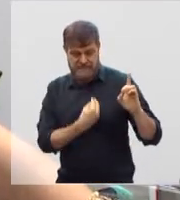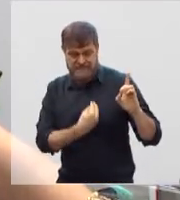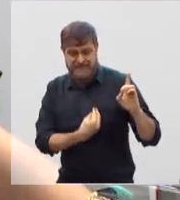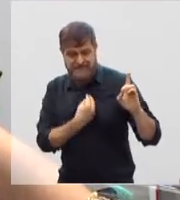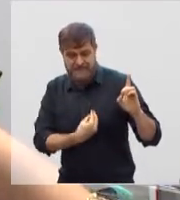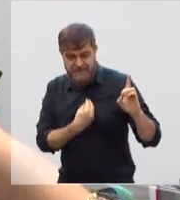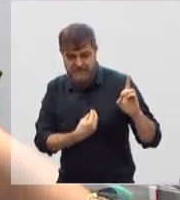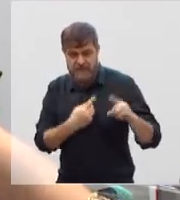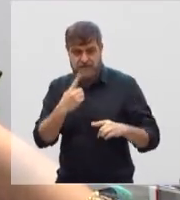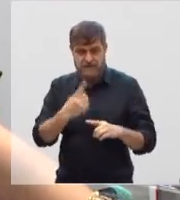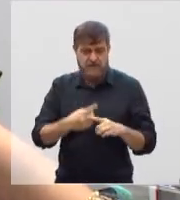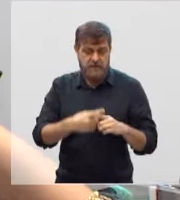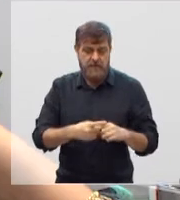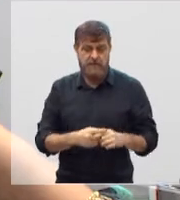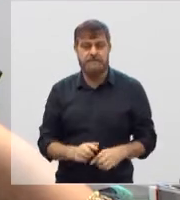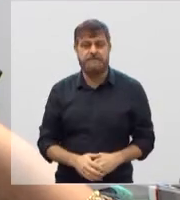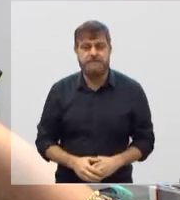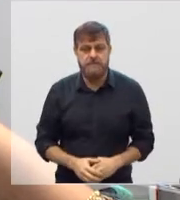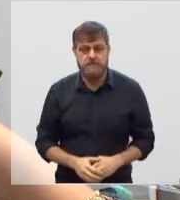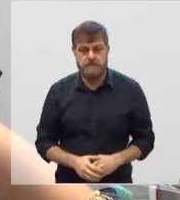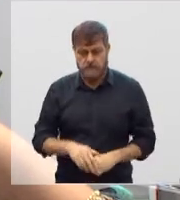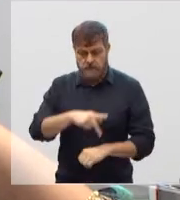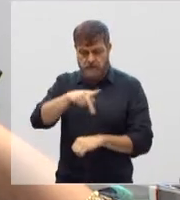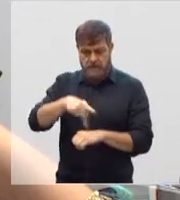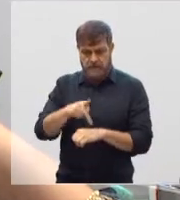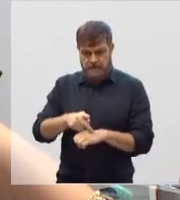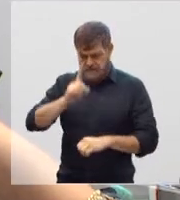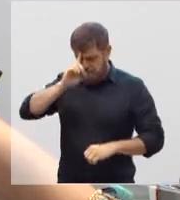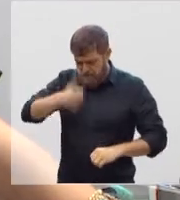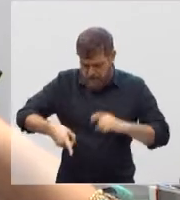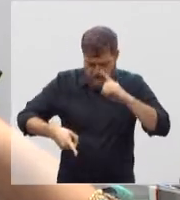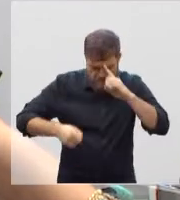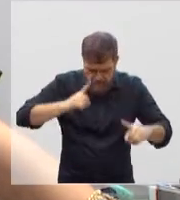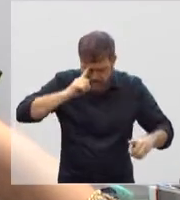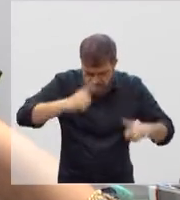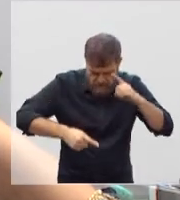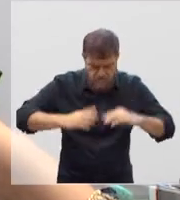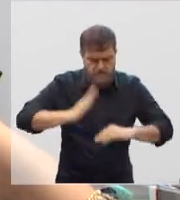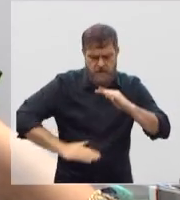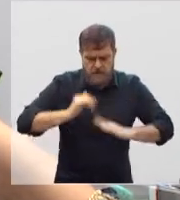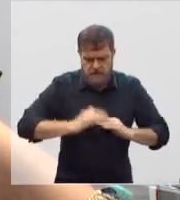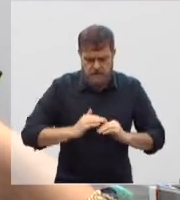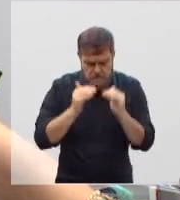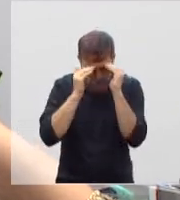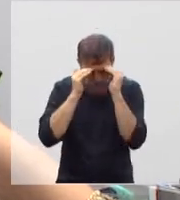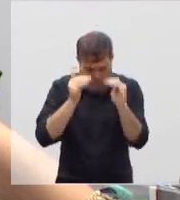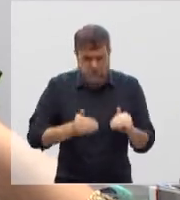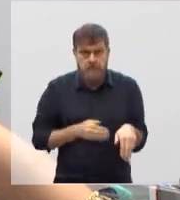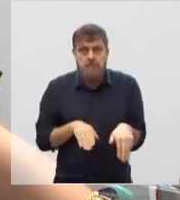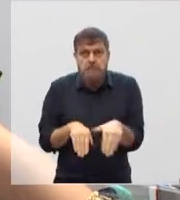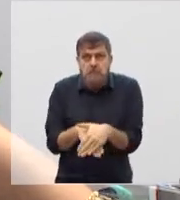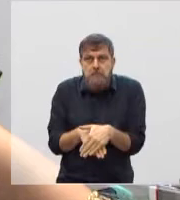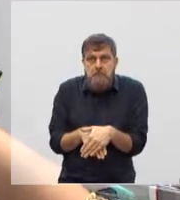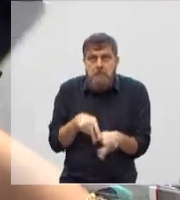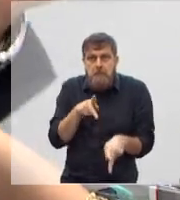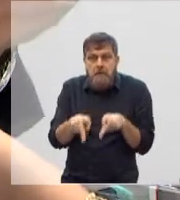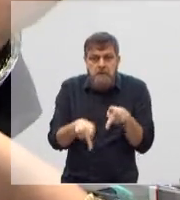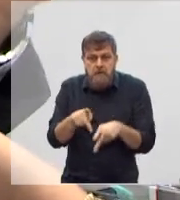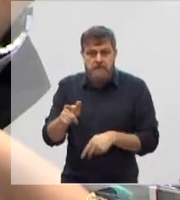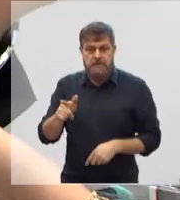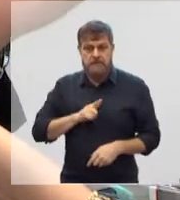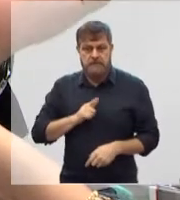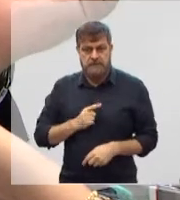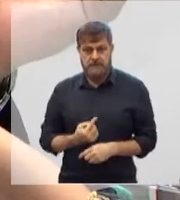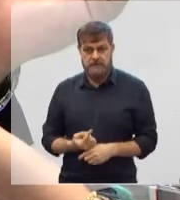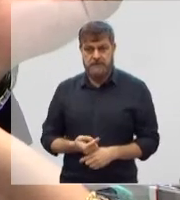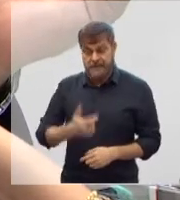vida democrática, porque na postura autoritária você fala e faz. Então, você fala, fulano de tal fez isso. Sim, mas